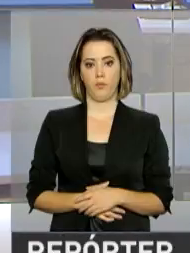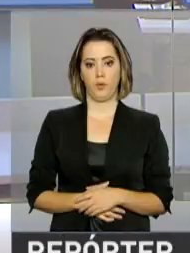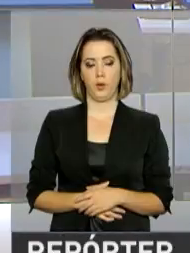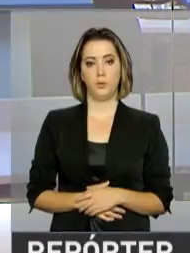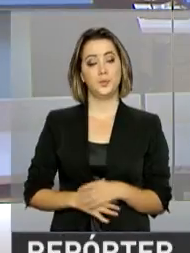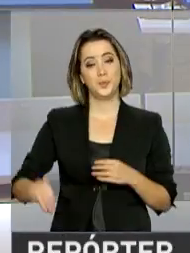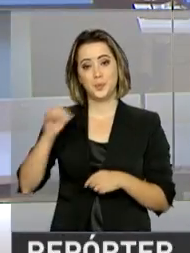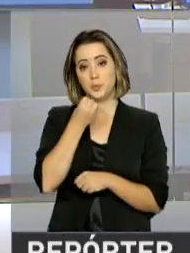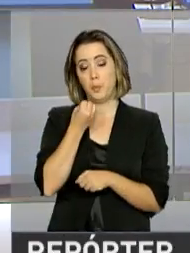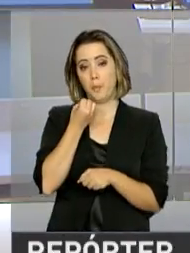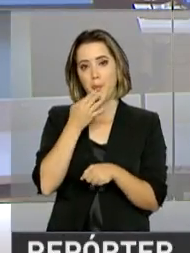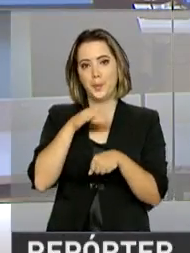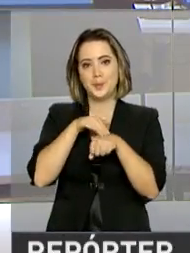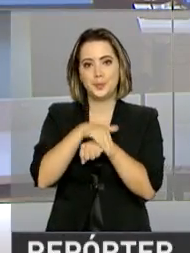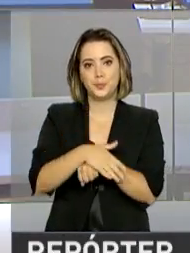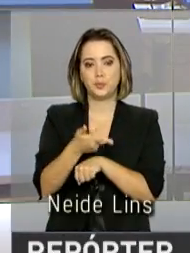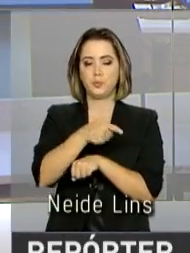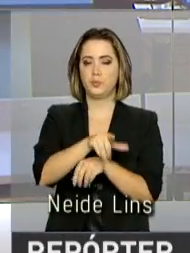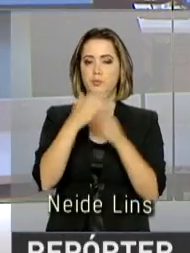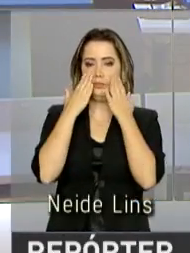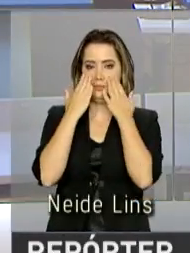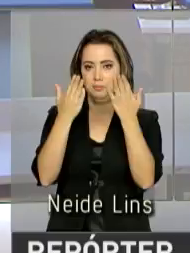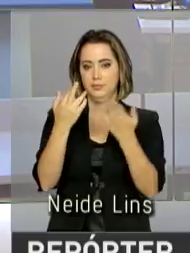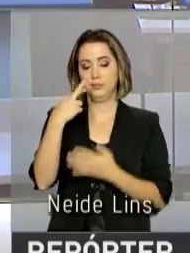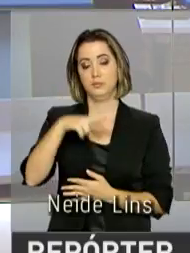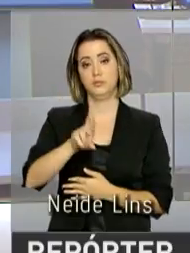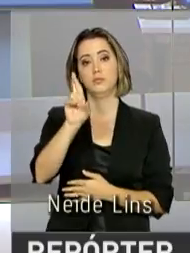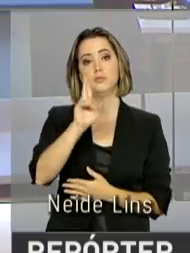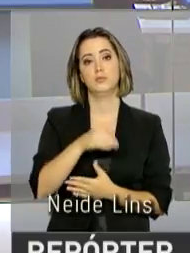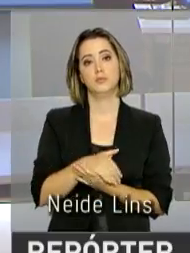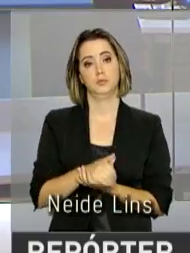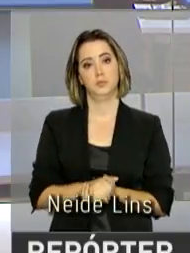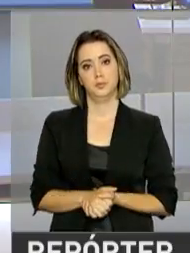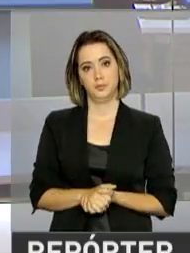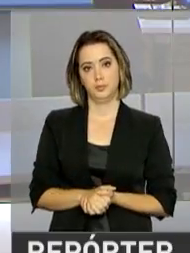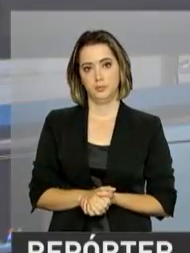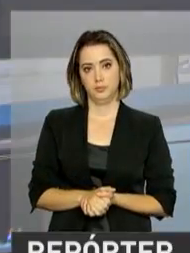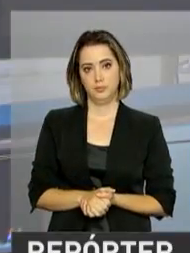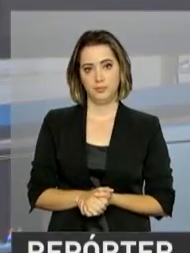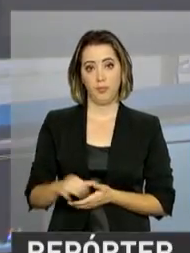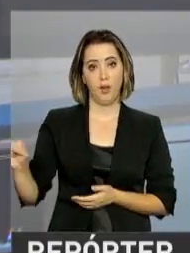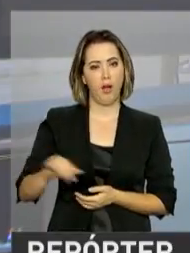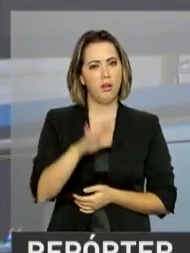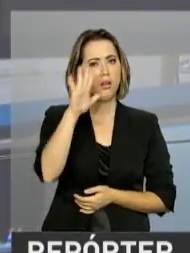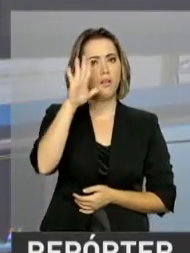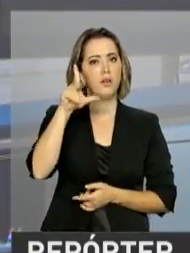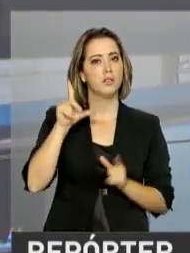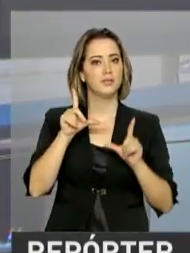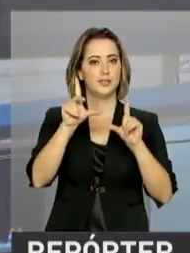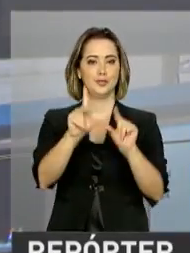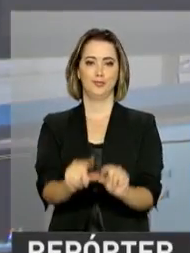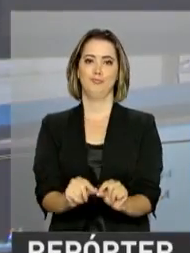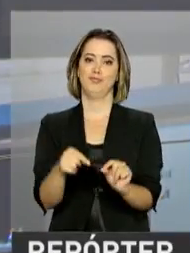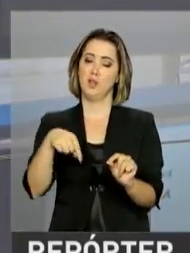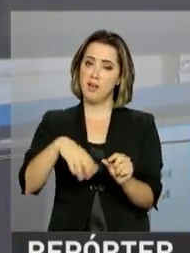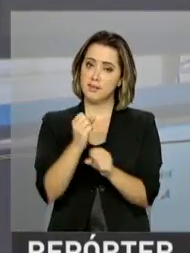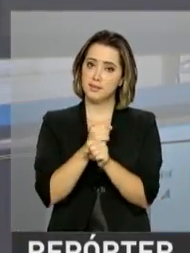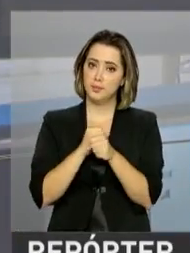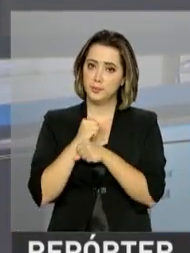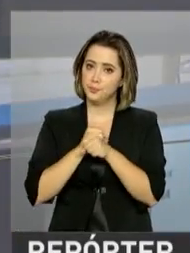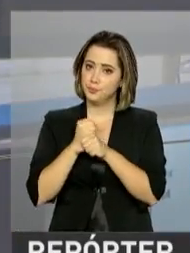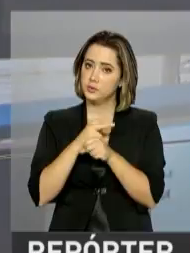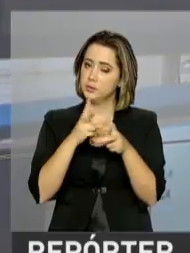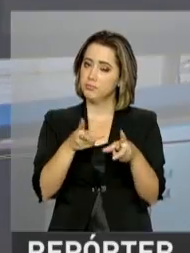Olá, boa noite. Estamos de volta com mais uma edição do Repórter NBR. Inflação em queda em